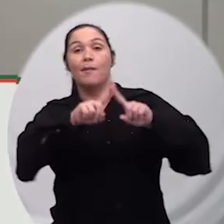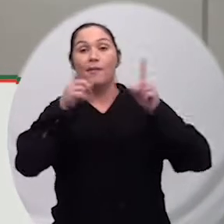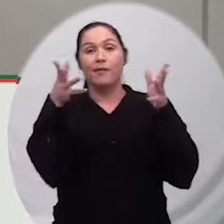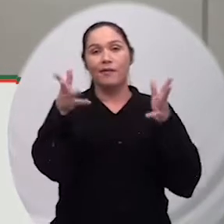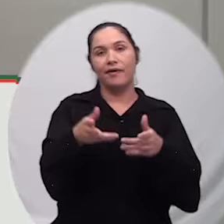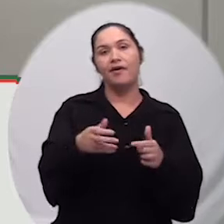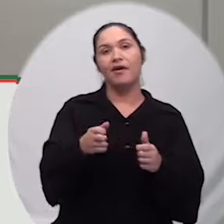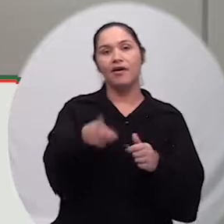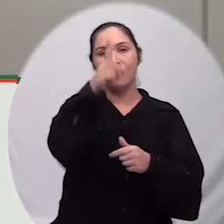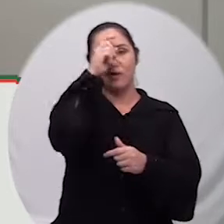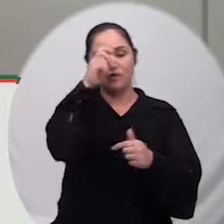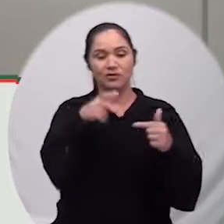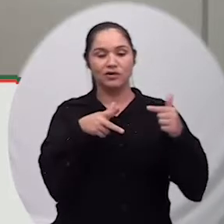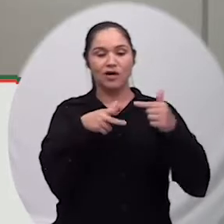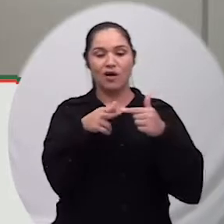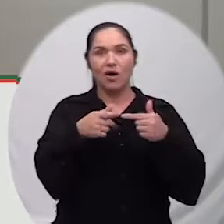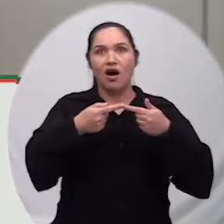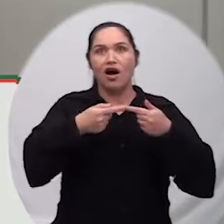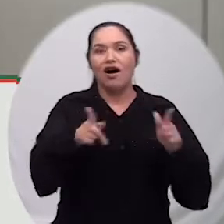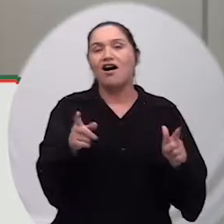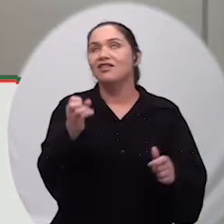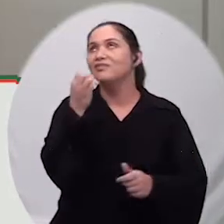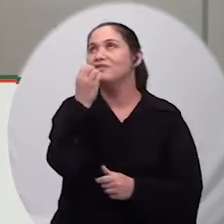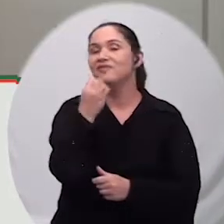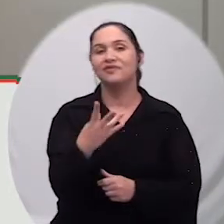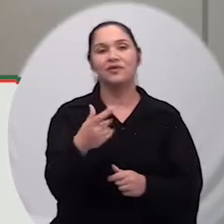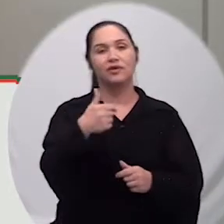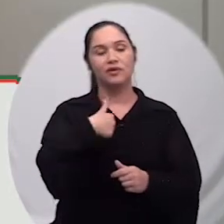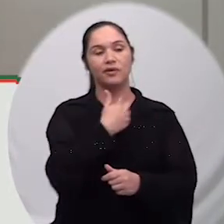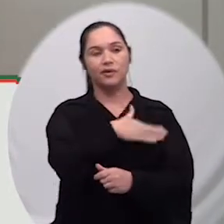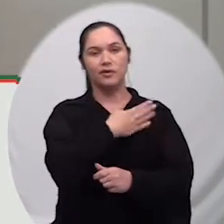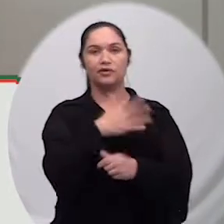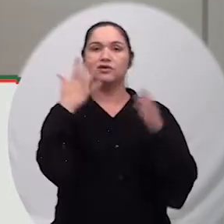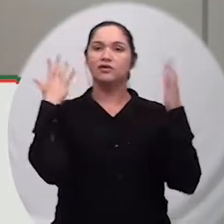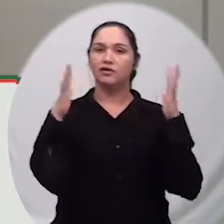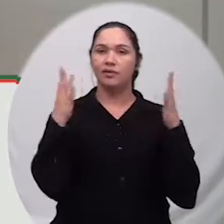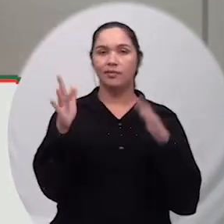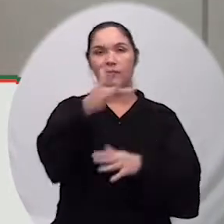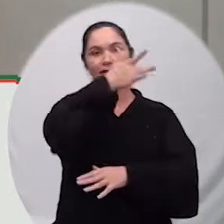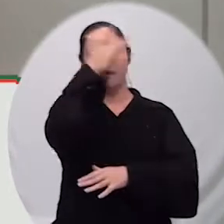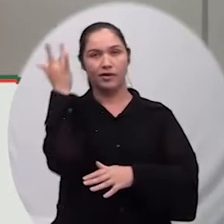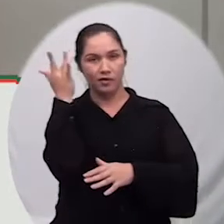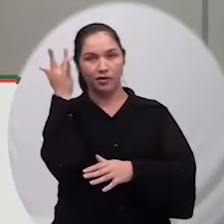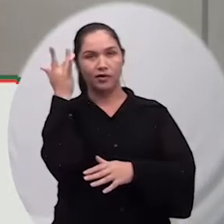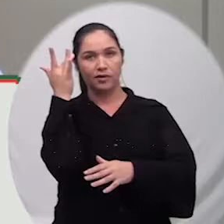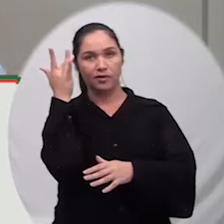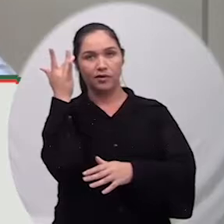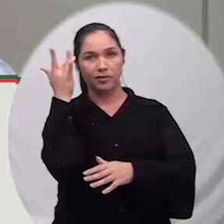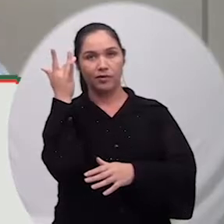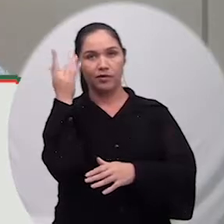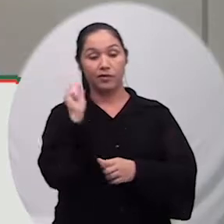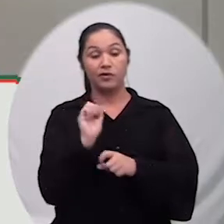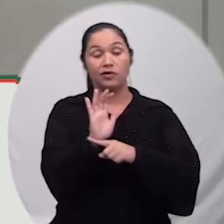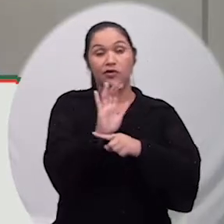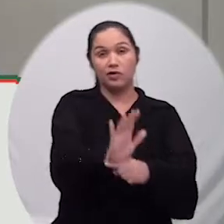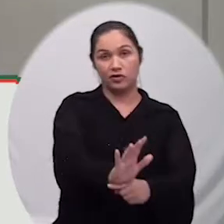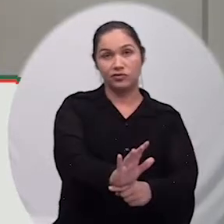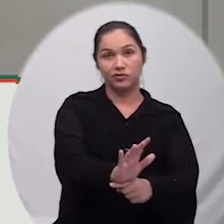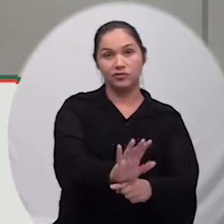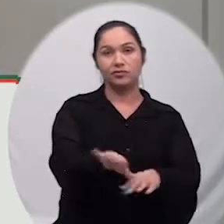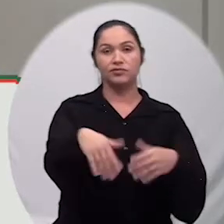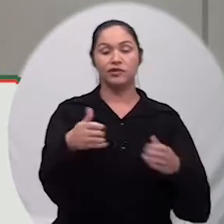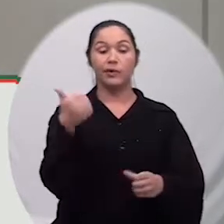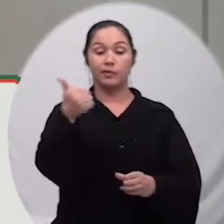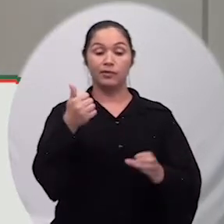inaugurar essa magnífica obra. Então, por que não parabenizar as pessoas envolvidas? A Câmara de Vereadores, como o vereador presidente Júlio